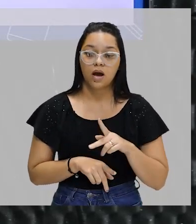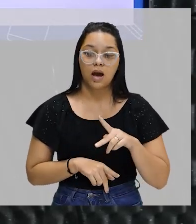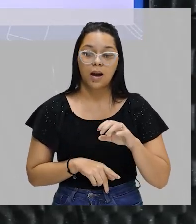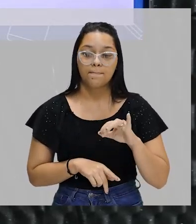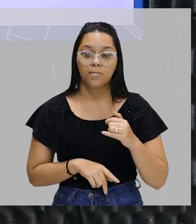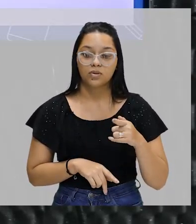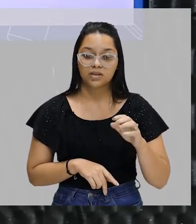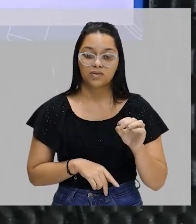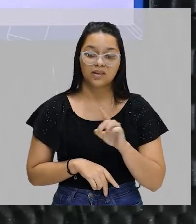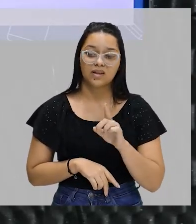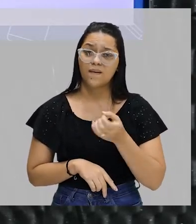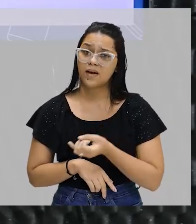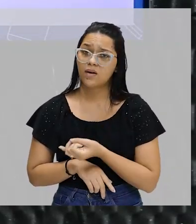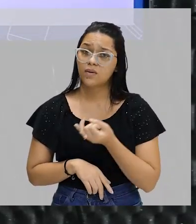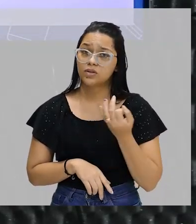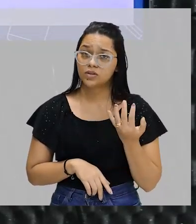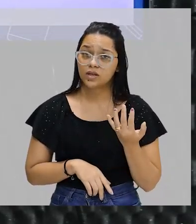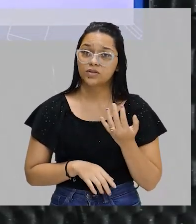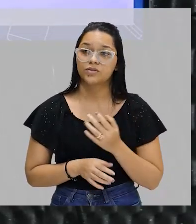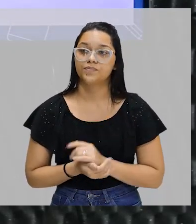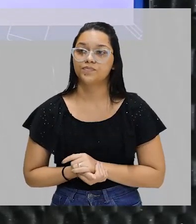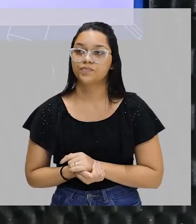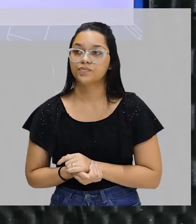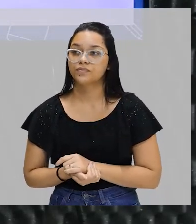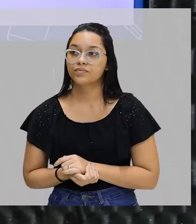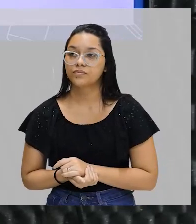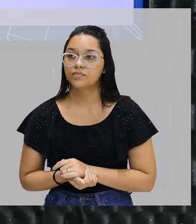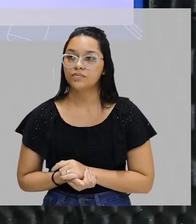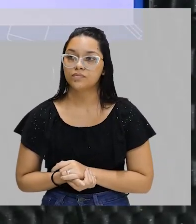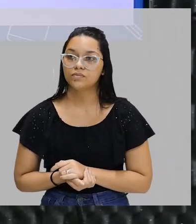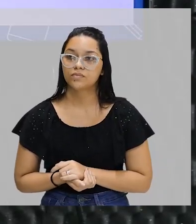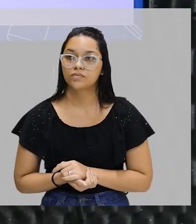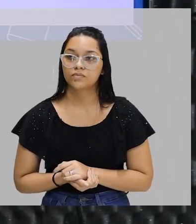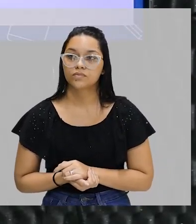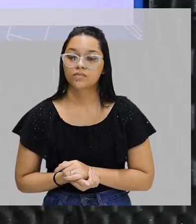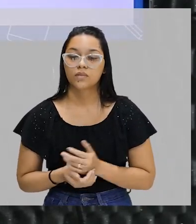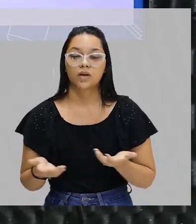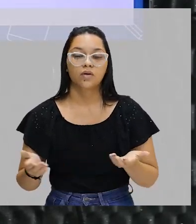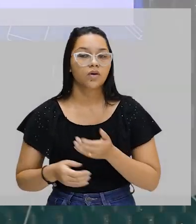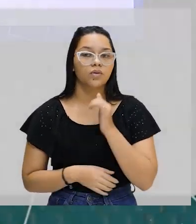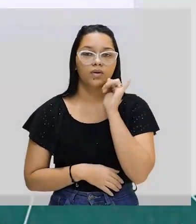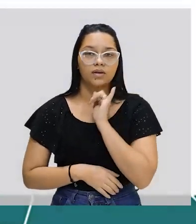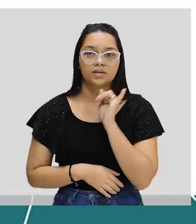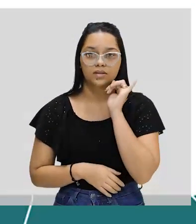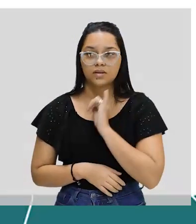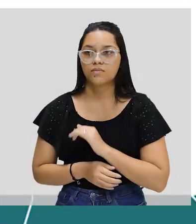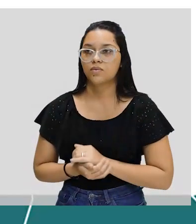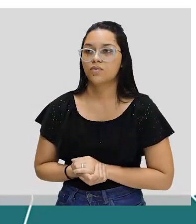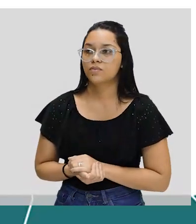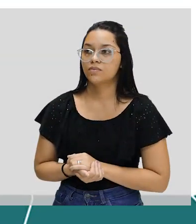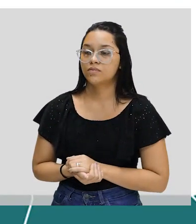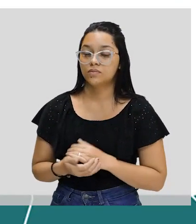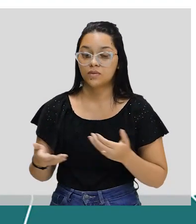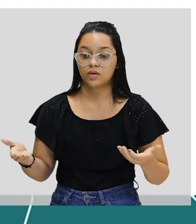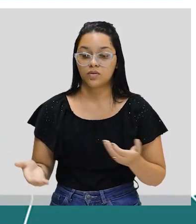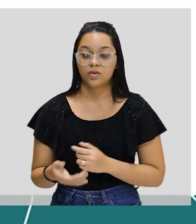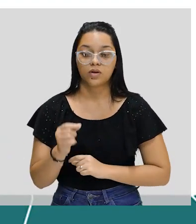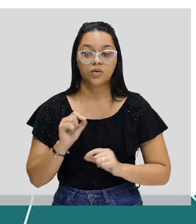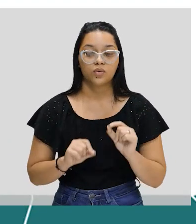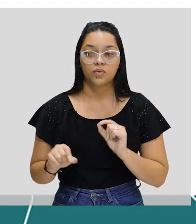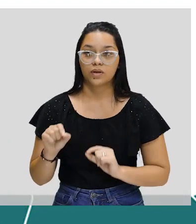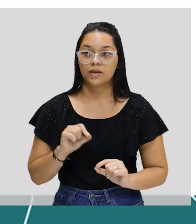não quantidade, certo? Turminha, mais um exemplo. Então, agora, olha